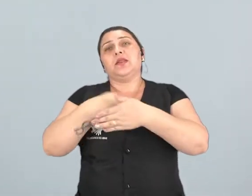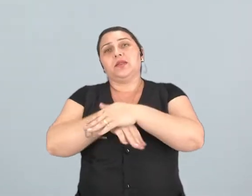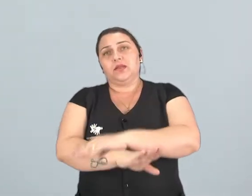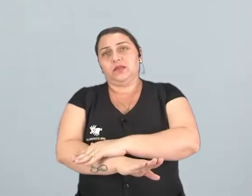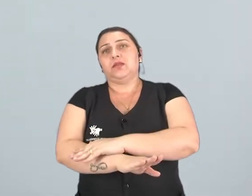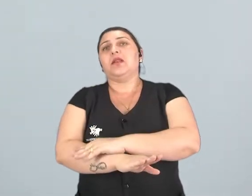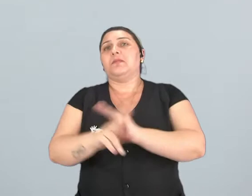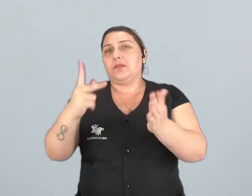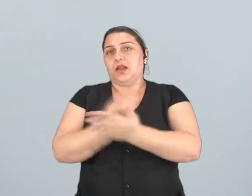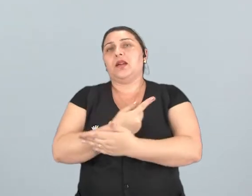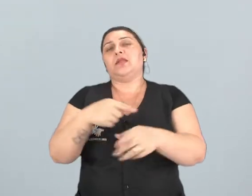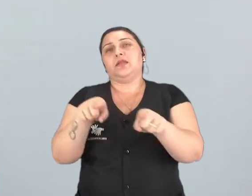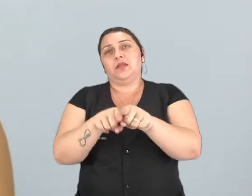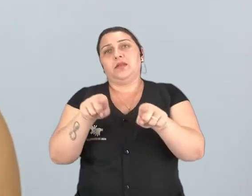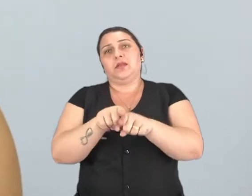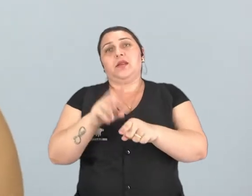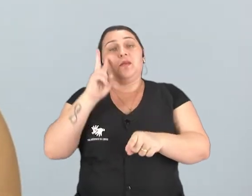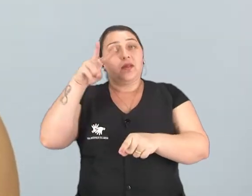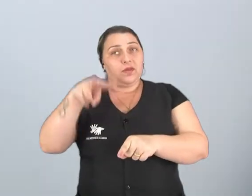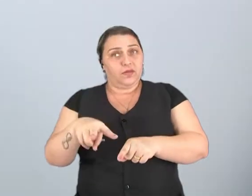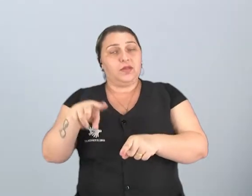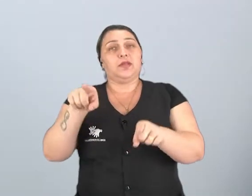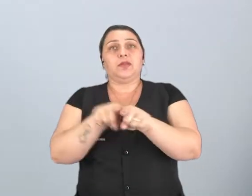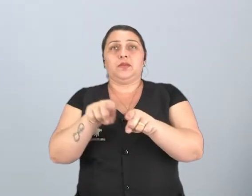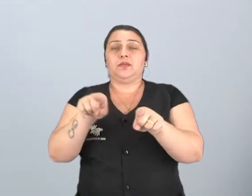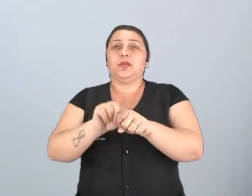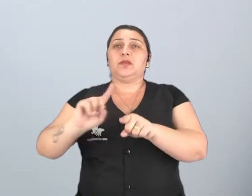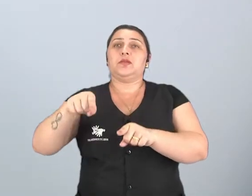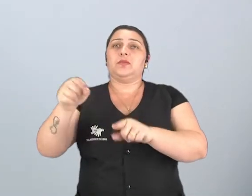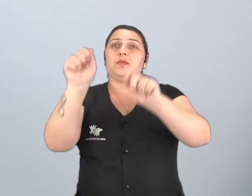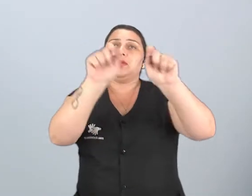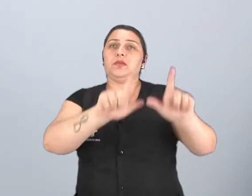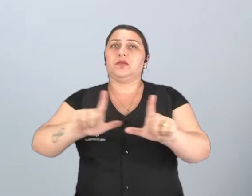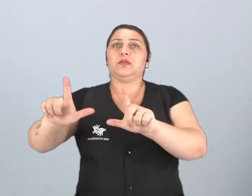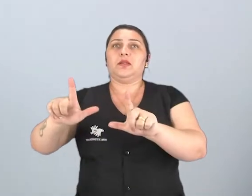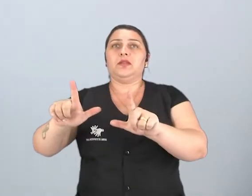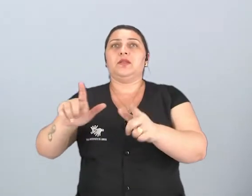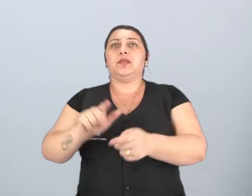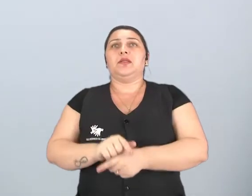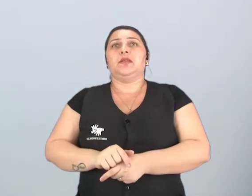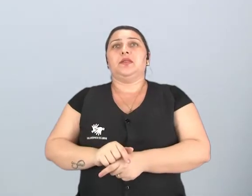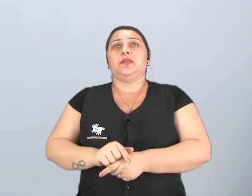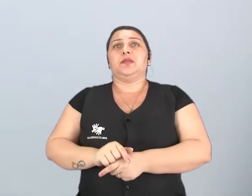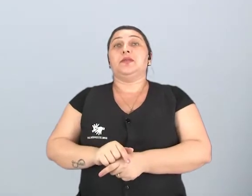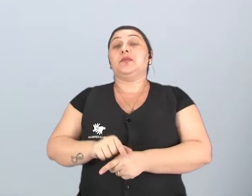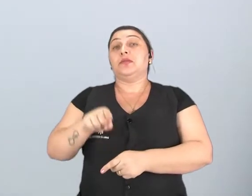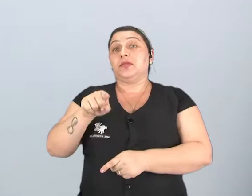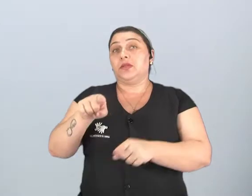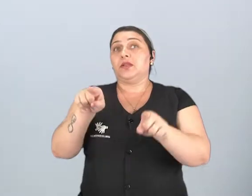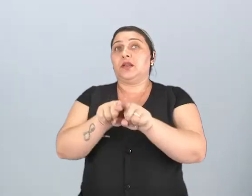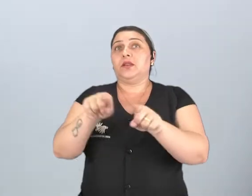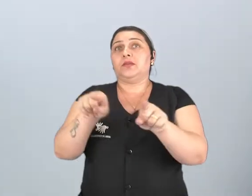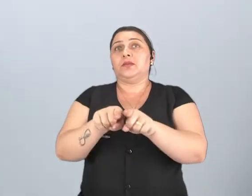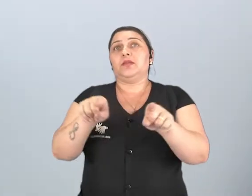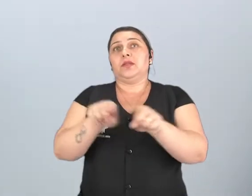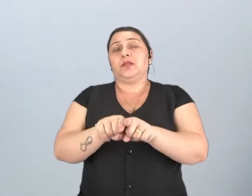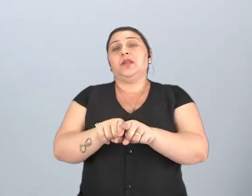hábitos inadequados, né? A gente vai ver sobre isso, né, nos próximos slides. E a gente vai fazer uma